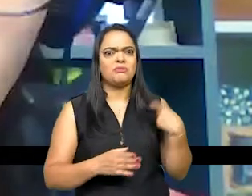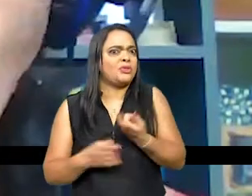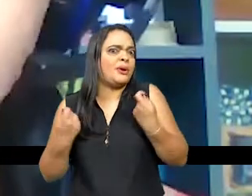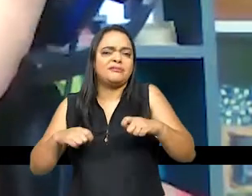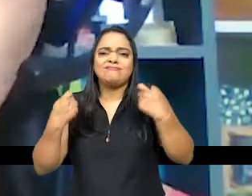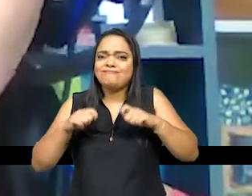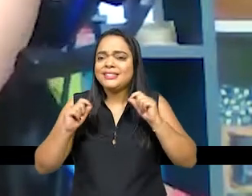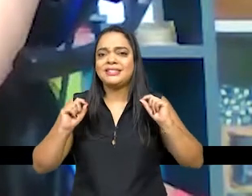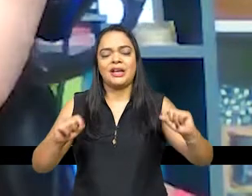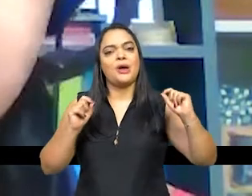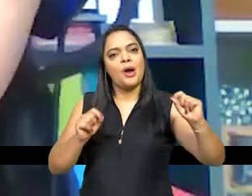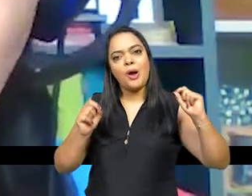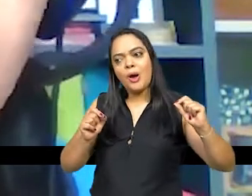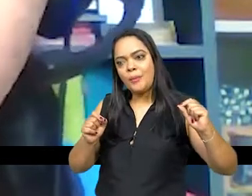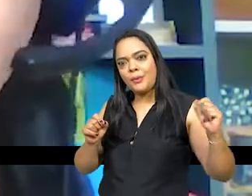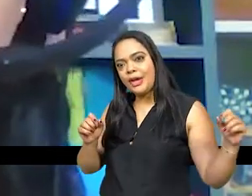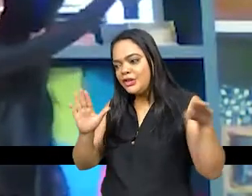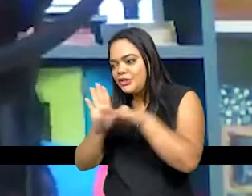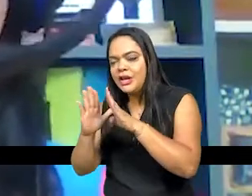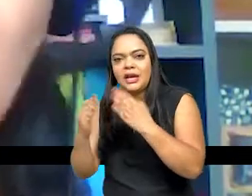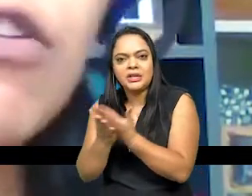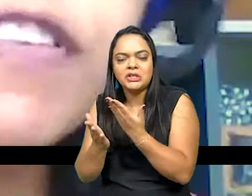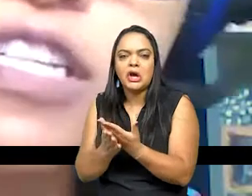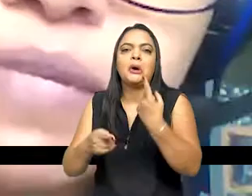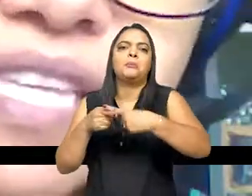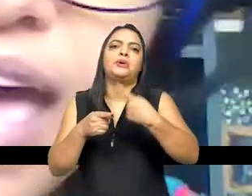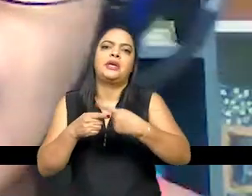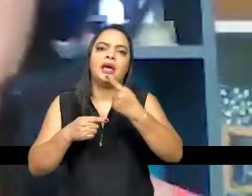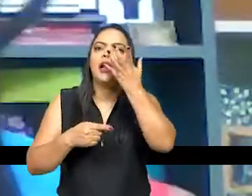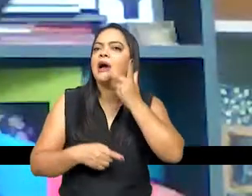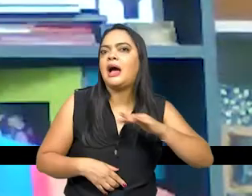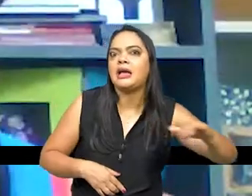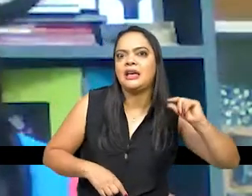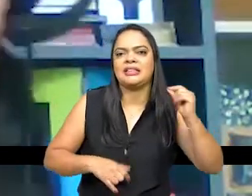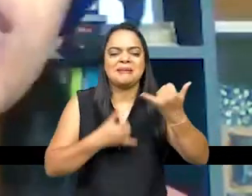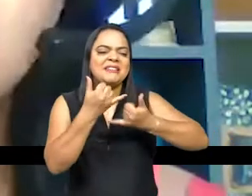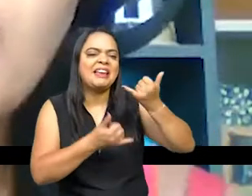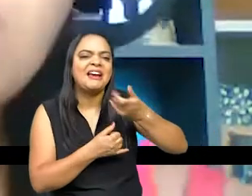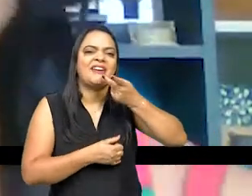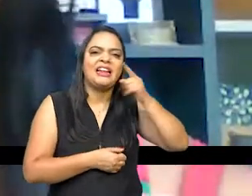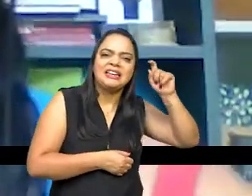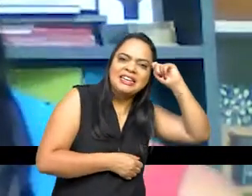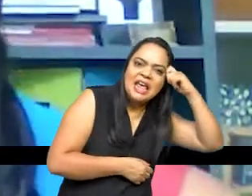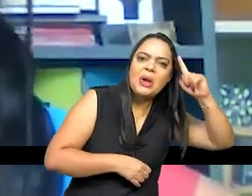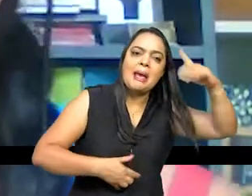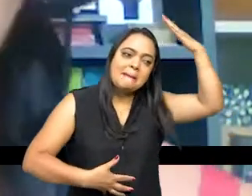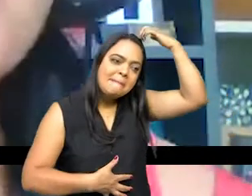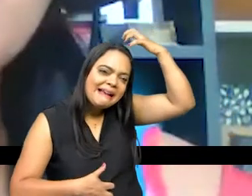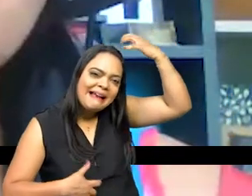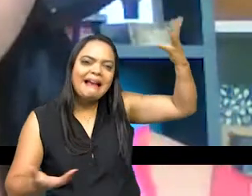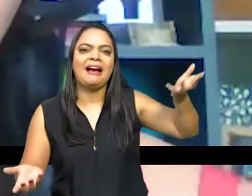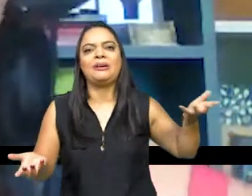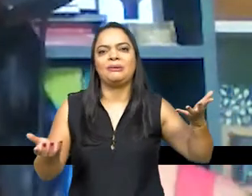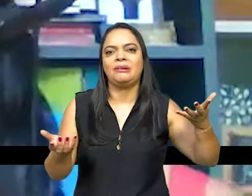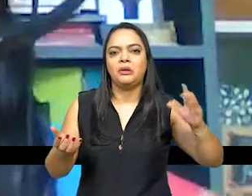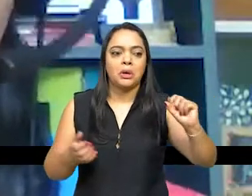nas escolas, né? Porque as crianças estão lá se chamando de macaco, fazendo misérias, e o professor fica em silêncio, porque, coitado, não sabe nem